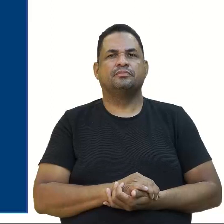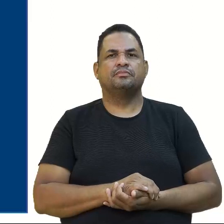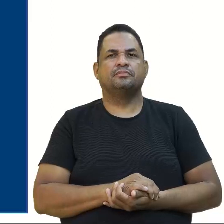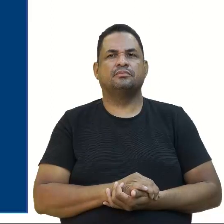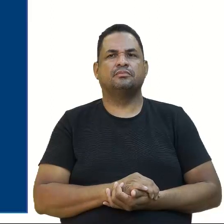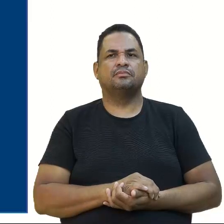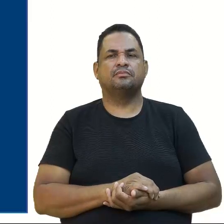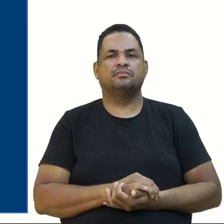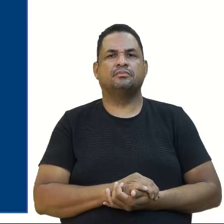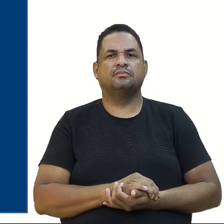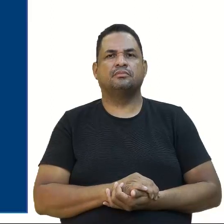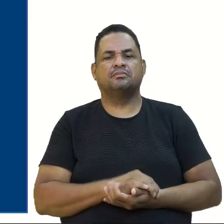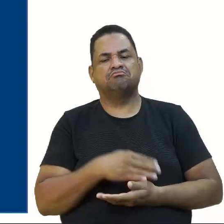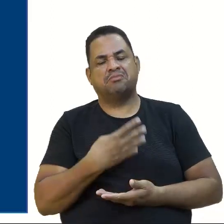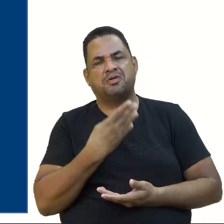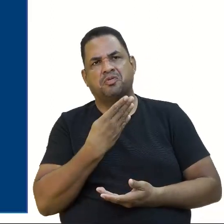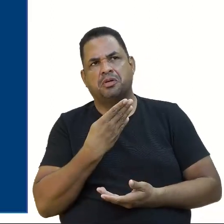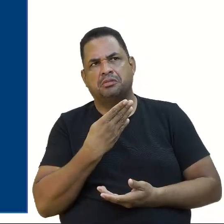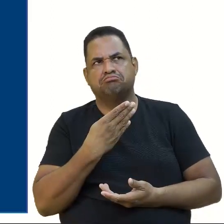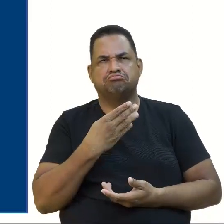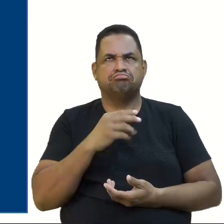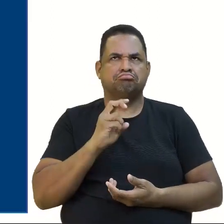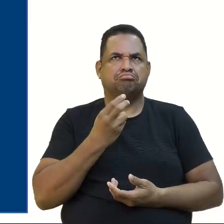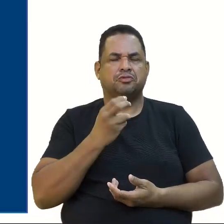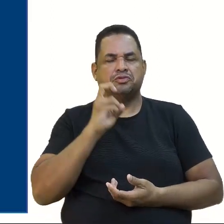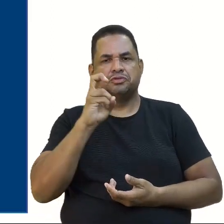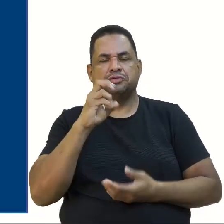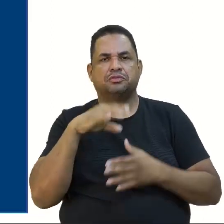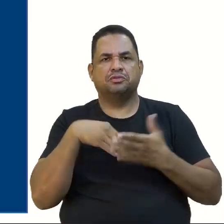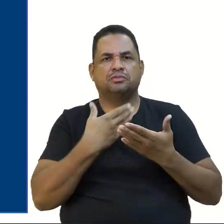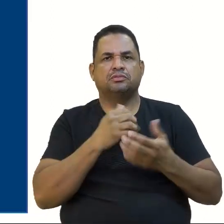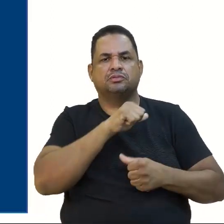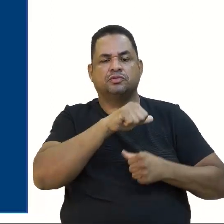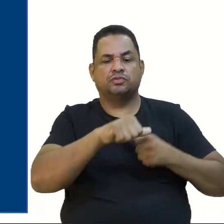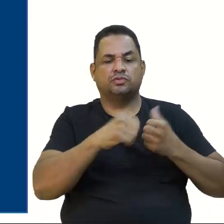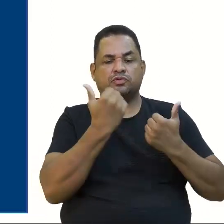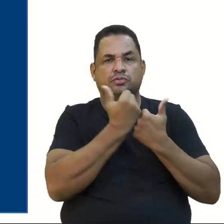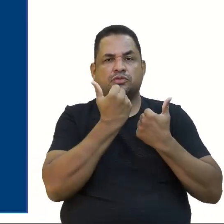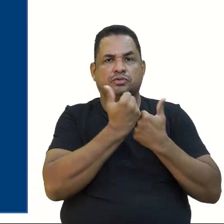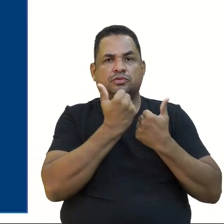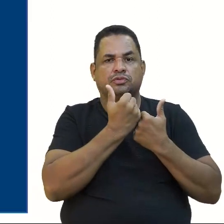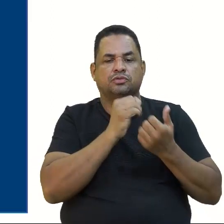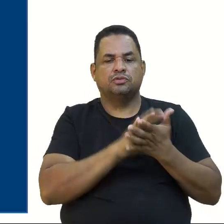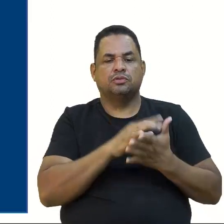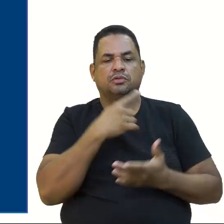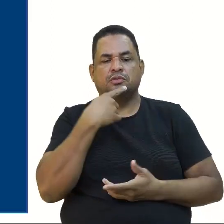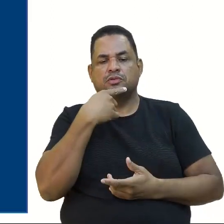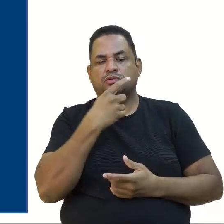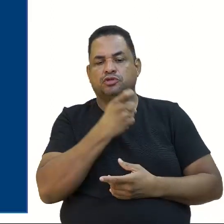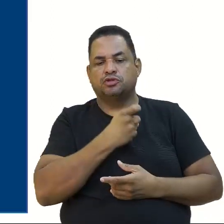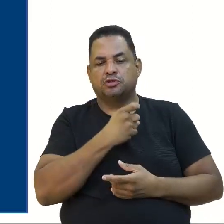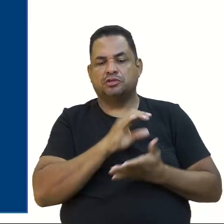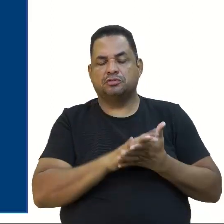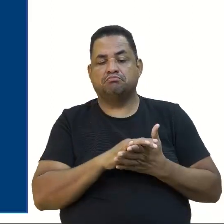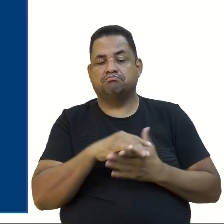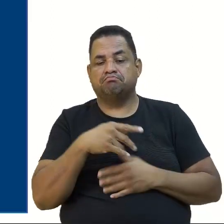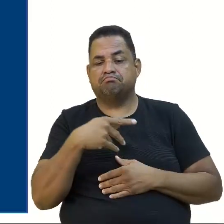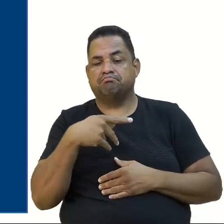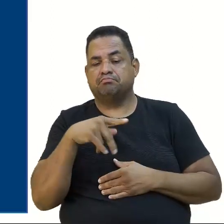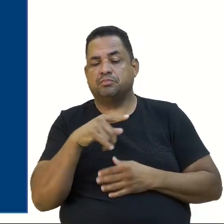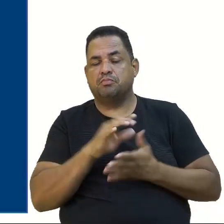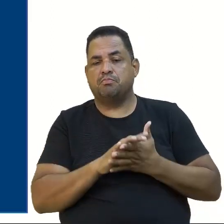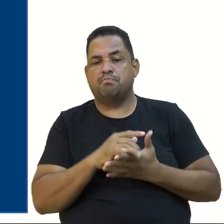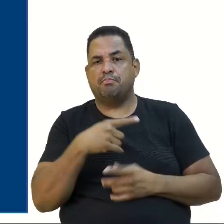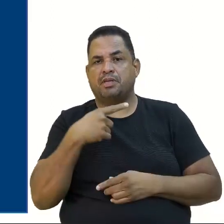era a 4 ou era 5. Então, no lugar do x, a gente vai colocar menos 1. Aí, eleva ao quadrado e soma